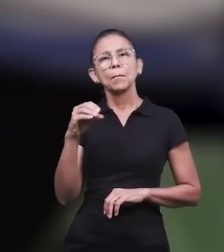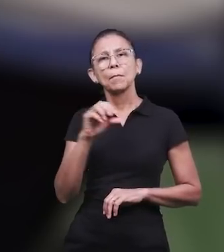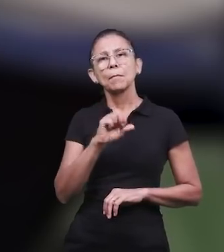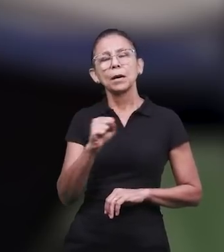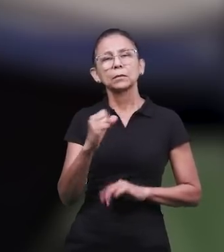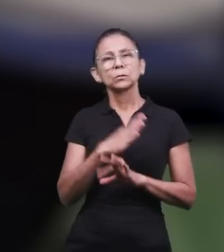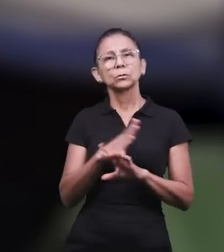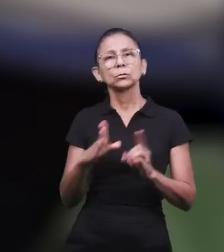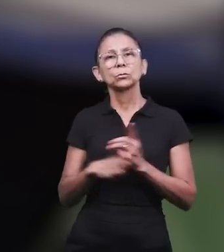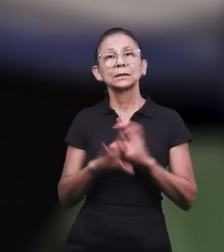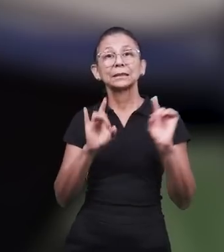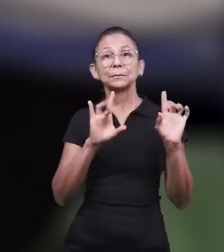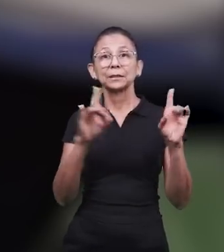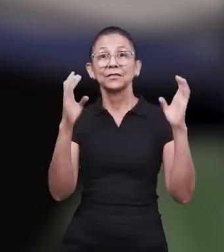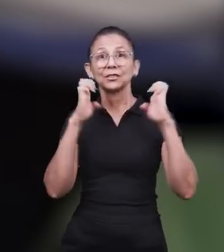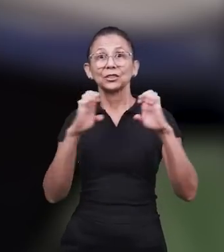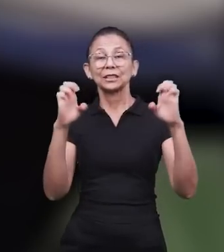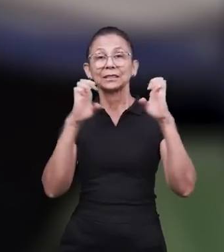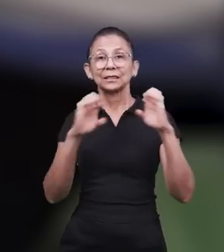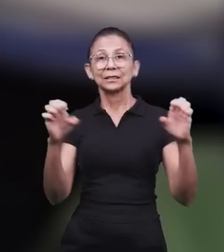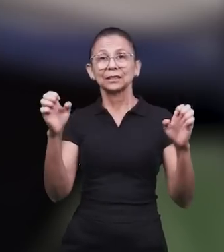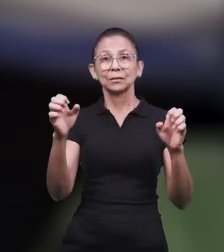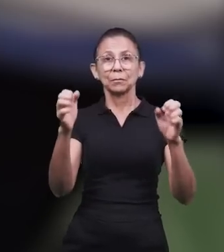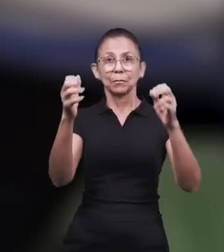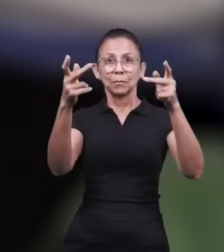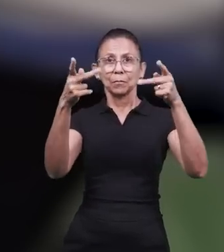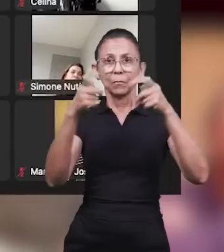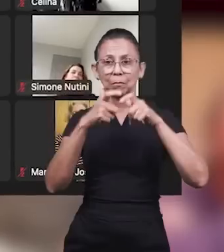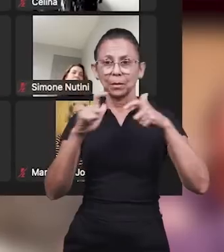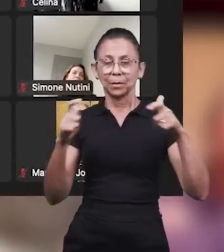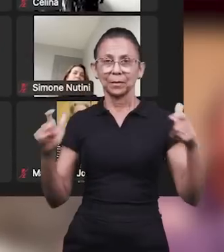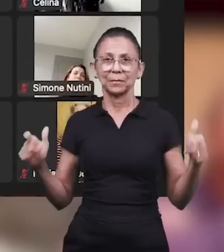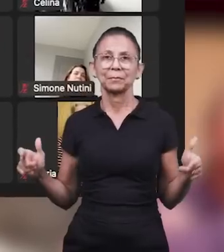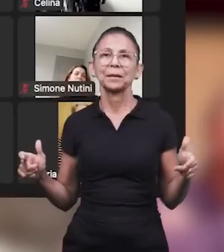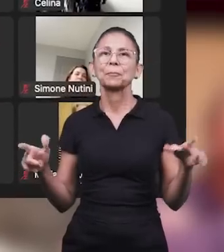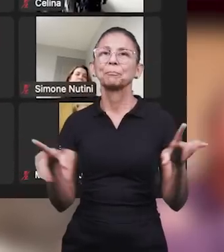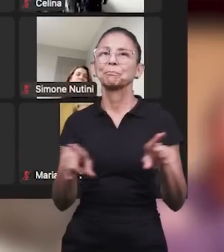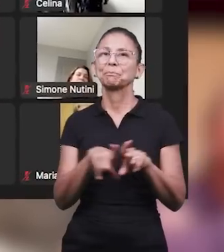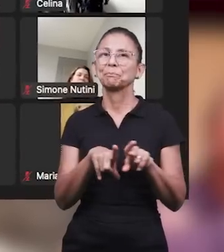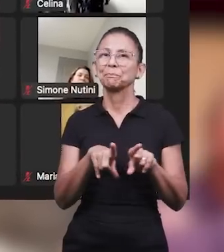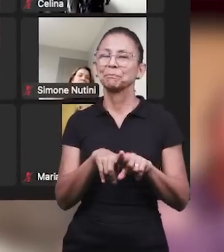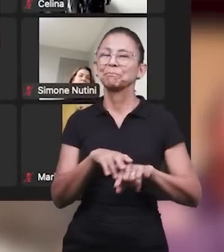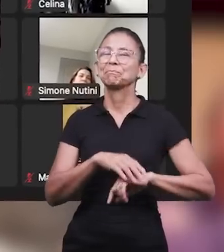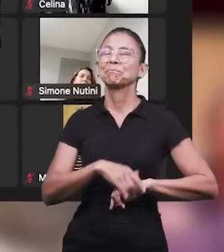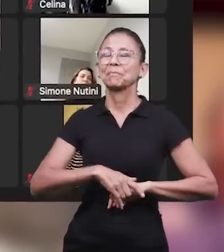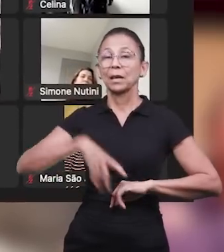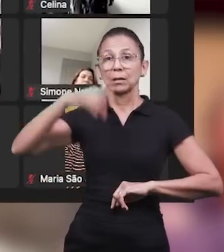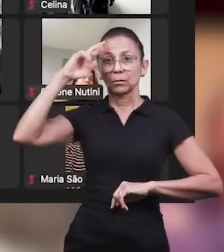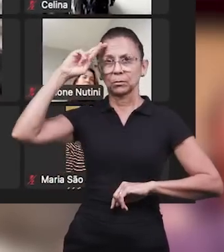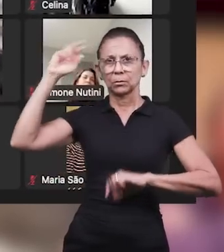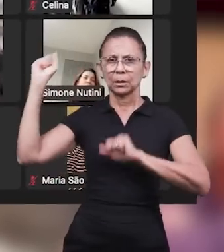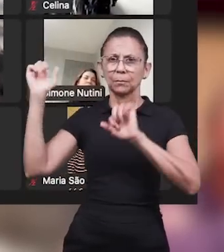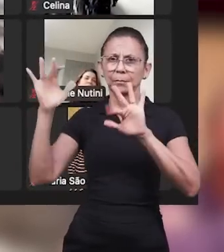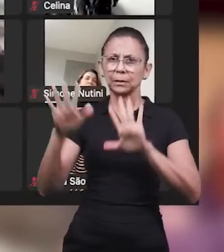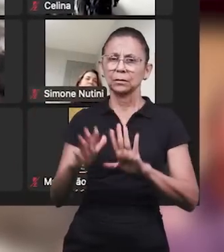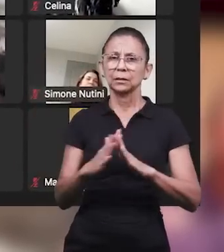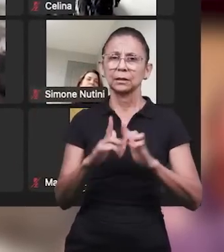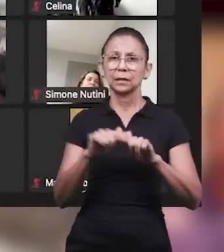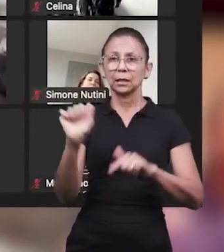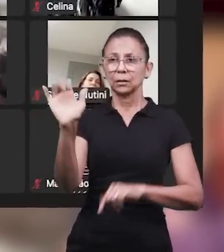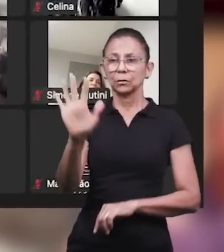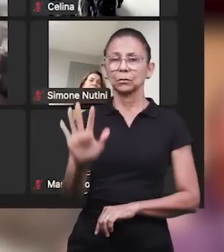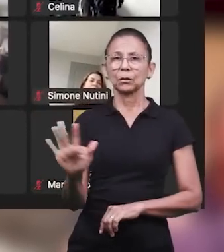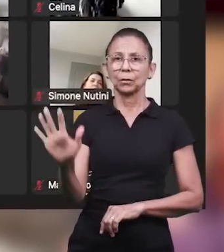evangelização com a presença de muitos visitantes. Glória a Jesus! O Senhor tem operado maravilhas nas igrejas da Europa.